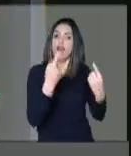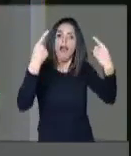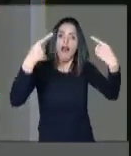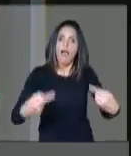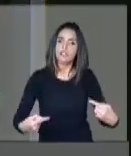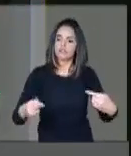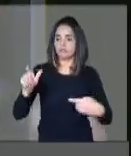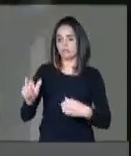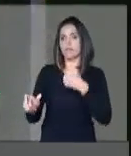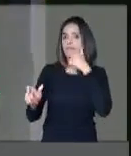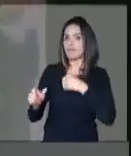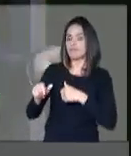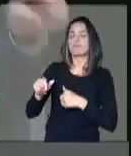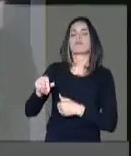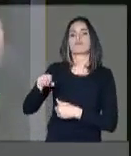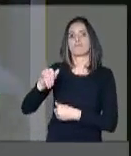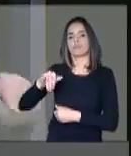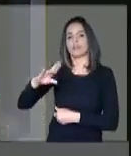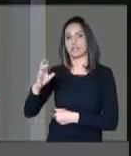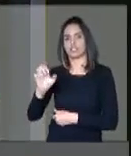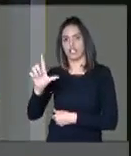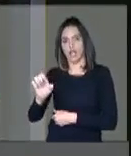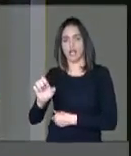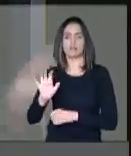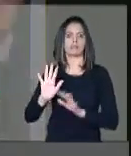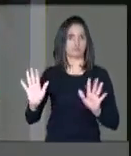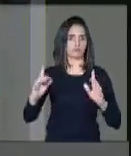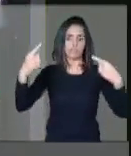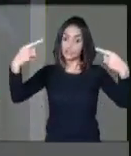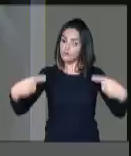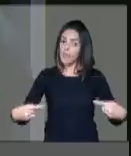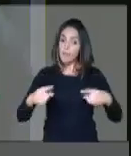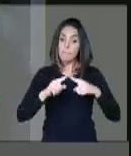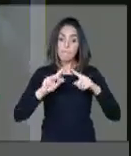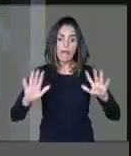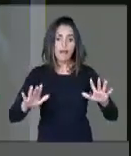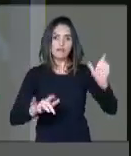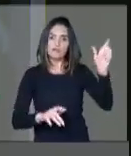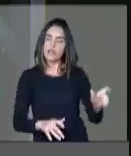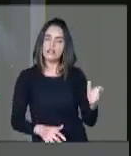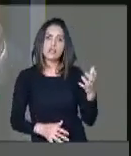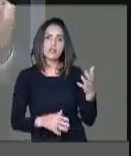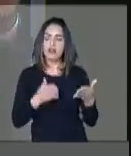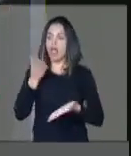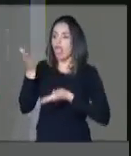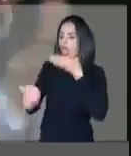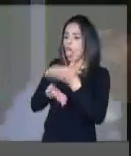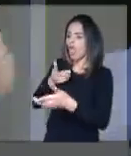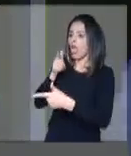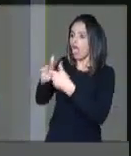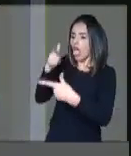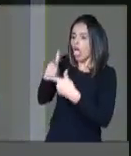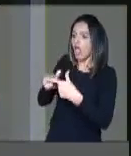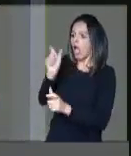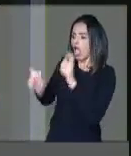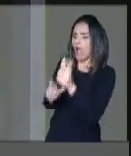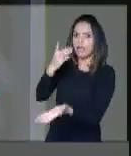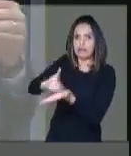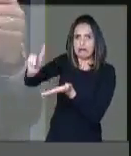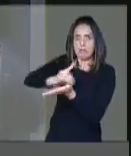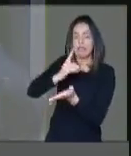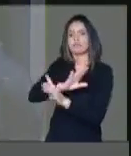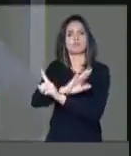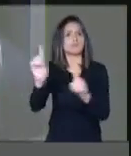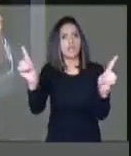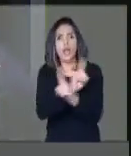de Bachelet. Ele é adversário do partido de Bachelet, mas não tratou Bachelet como inimiga.